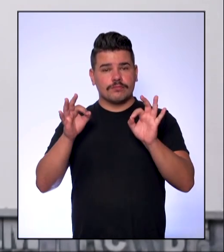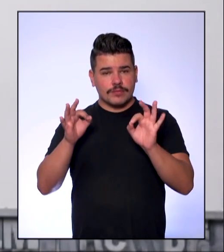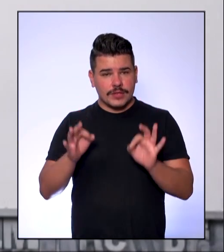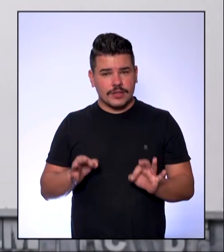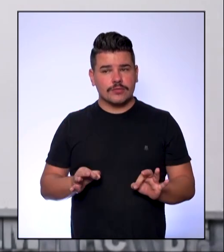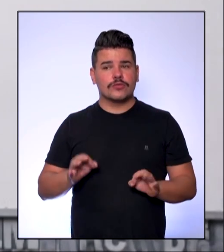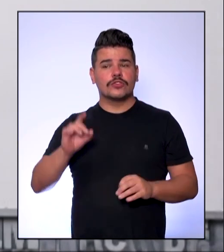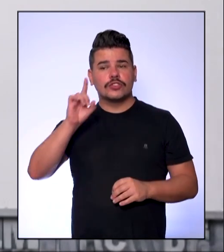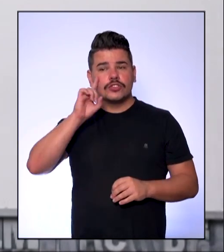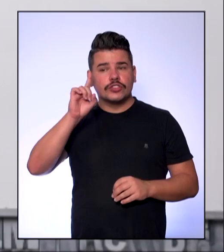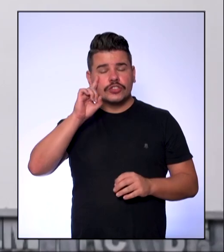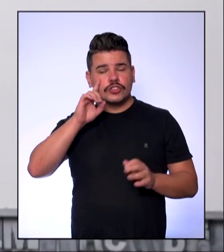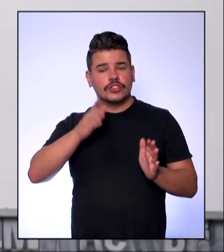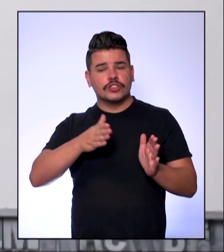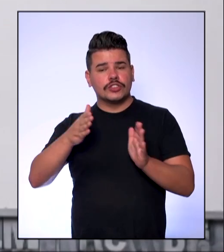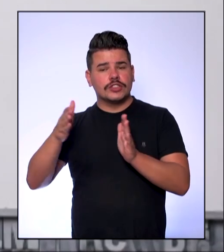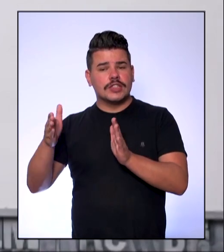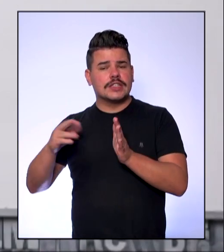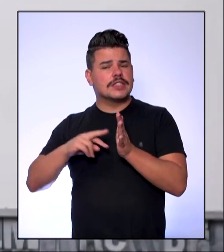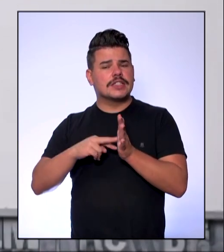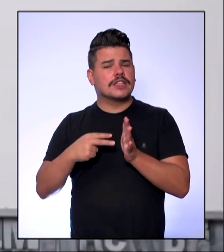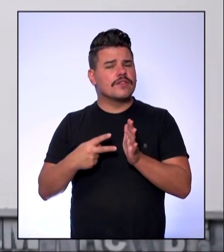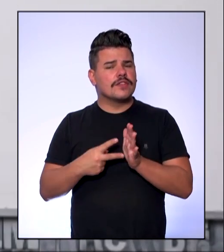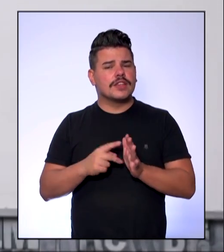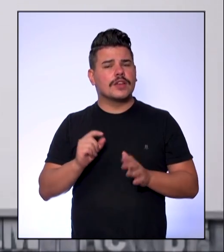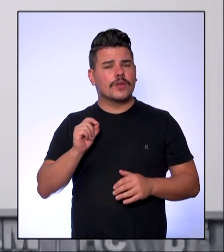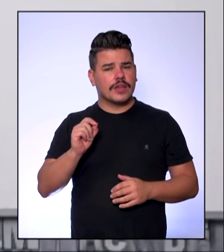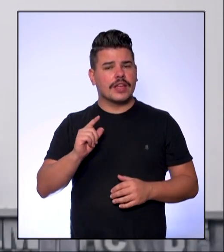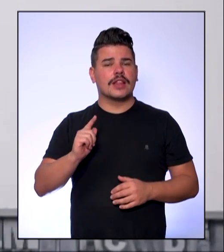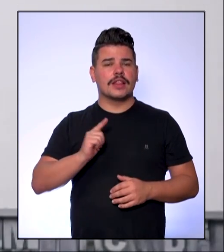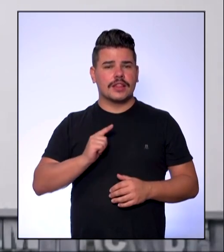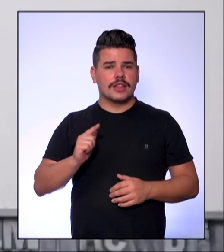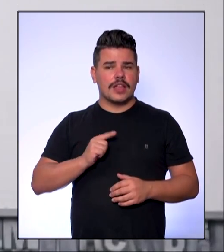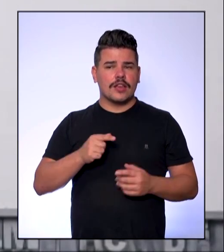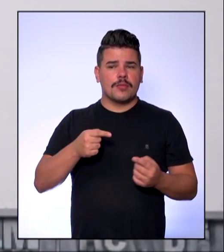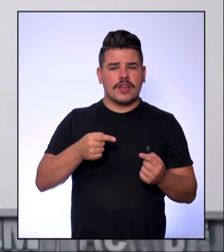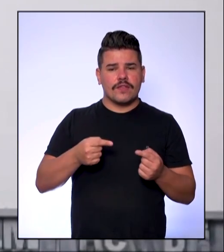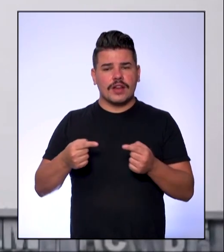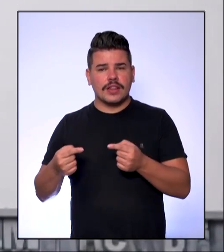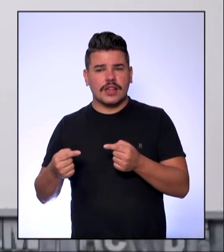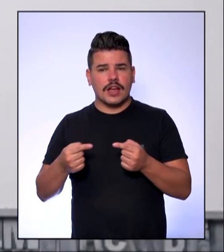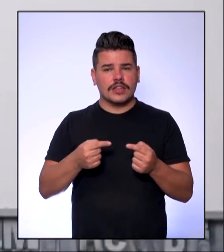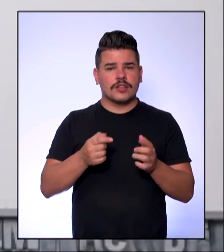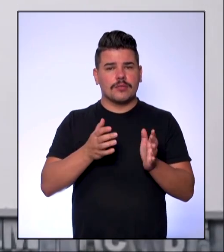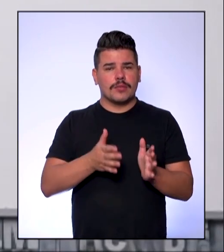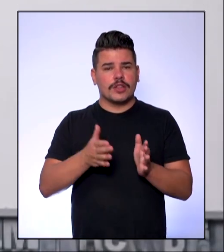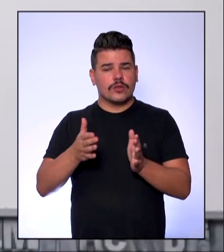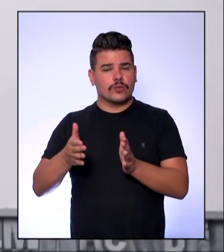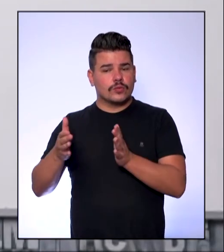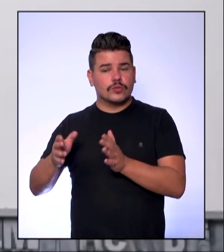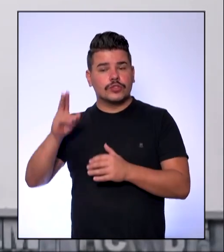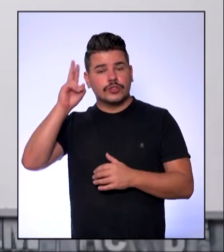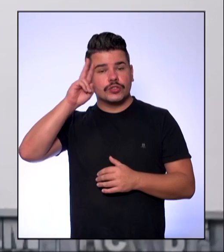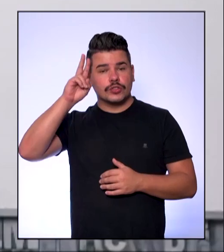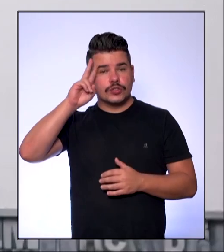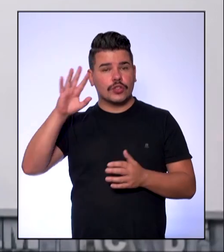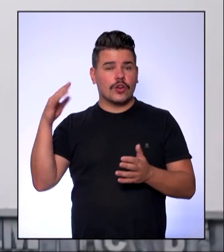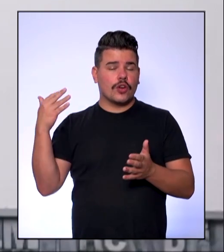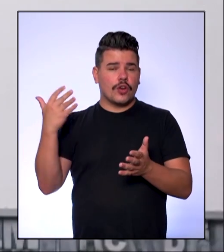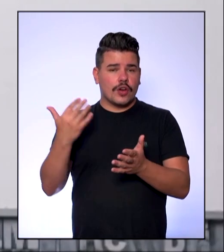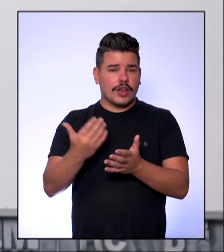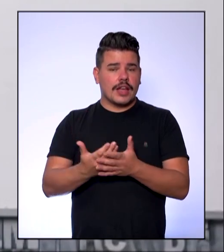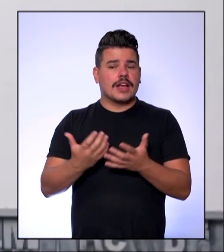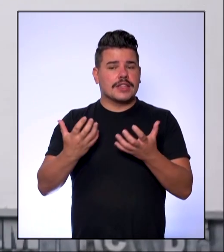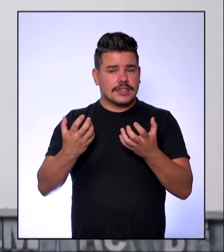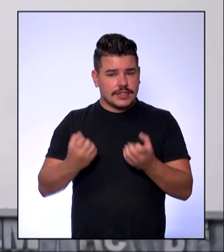isso significa? Que existe uma rivalidade na historiografia em torno da aceitação ou